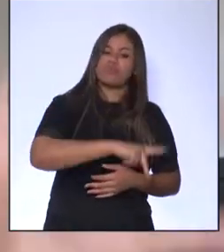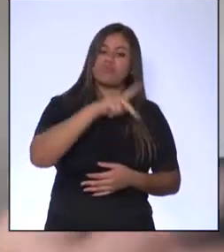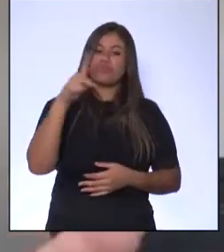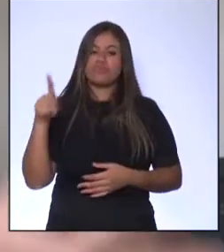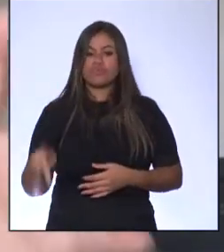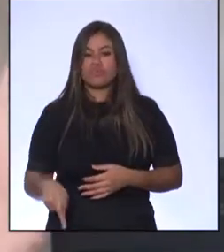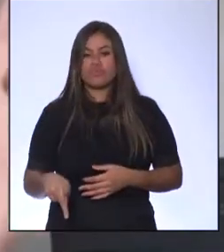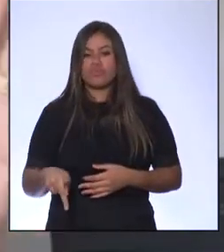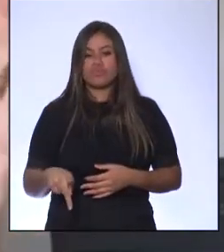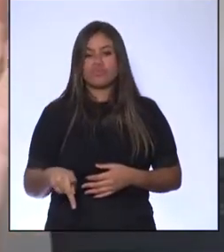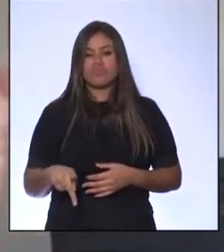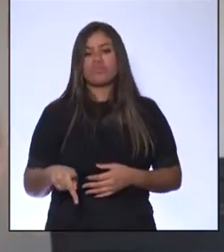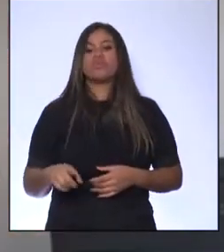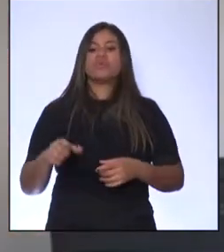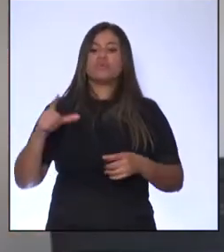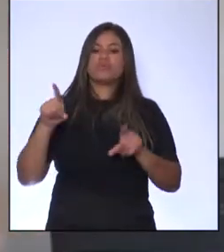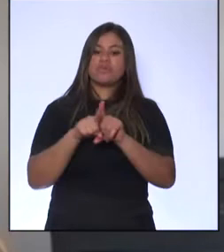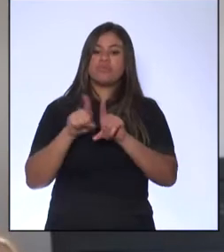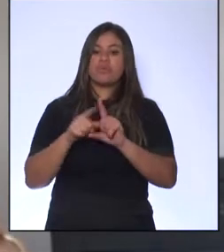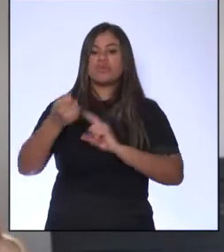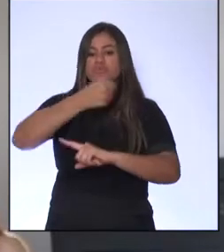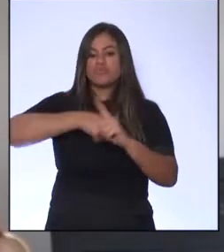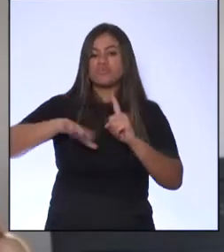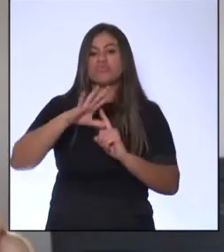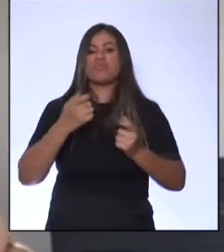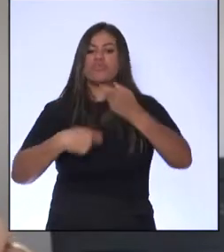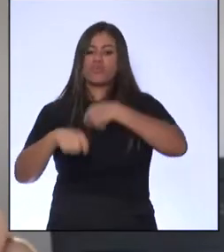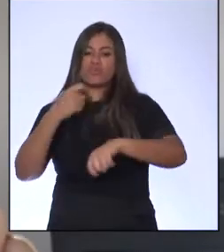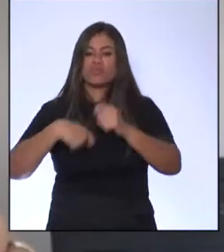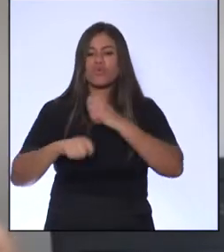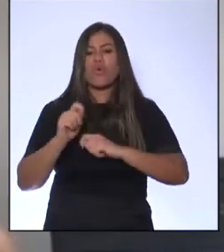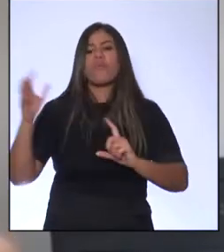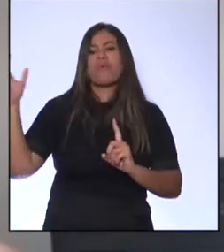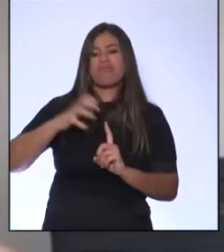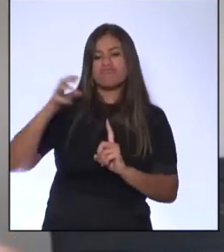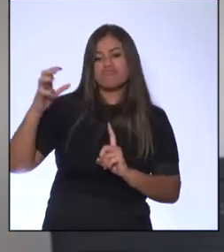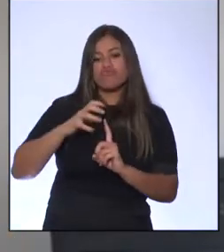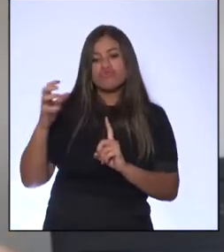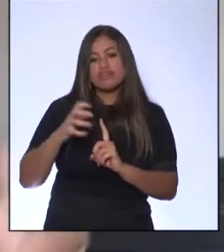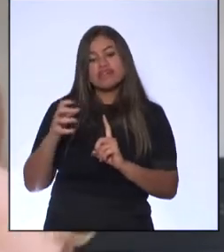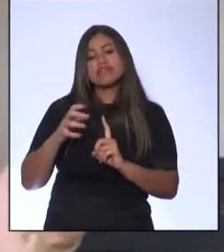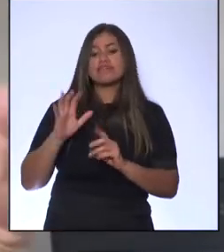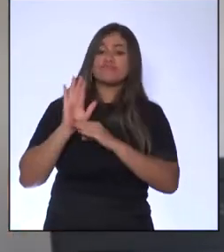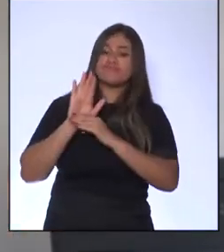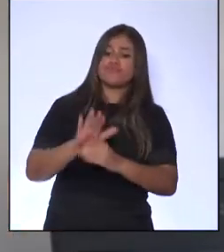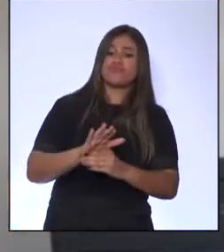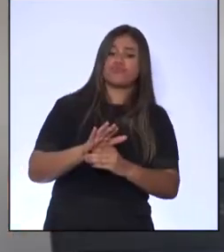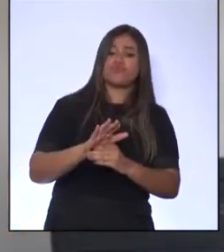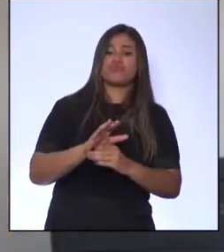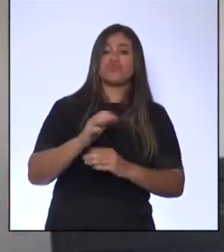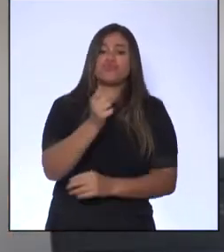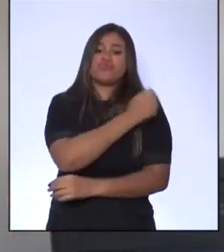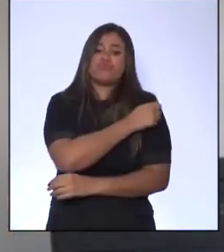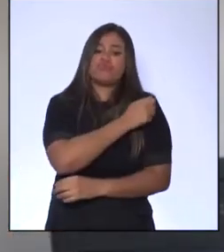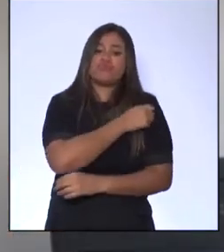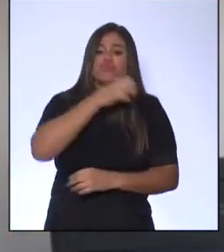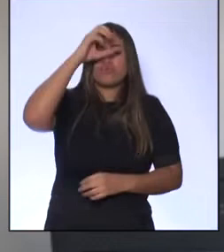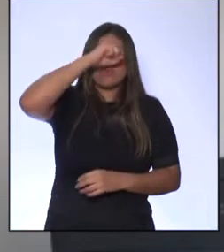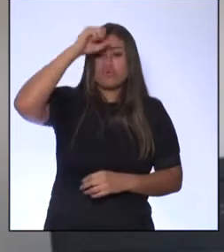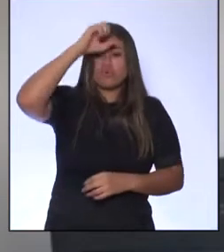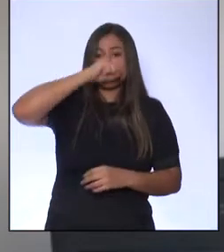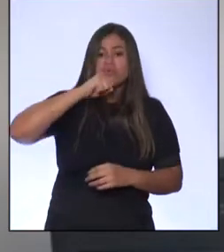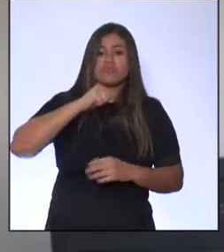O nível socioeconômico tem influência grande na aprendizagem do aluno, mas quando a gente trata dos